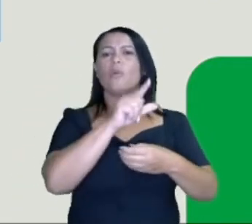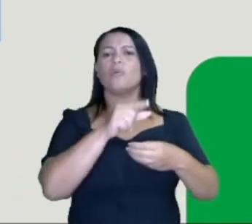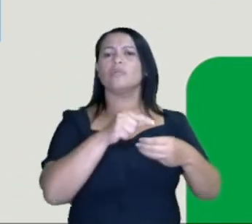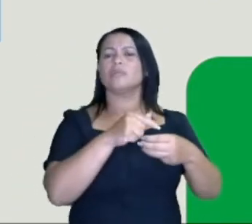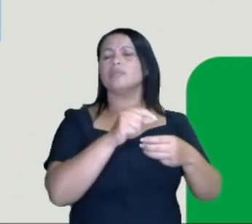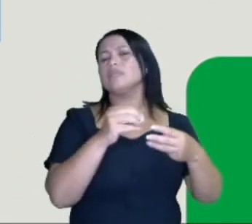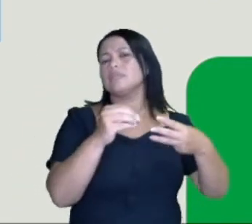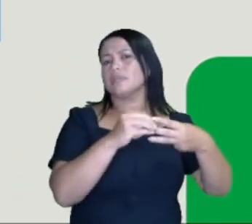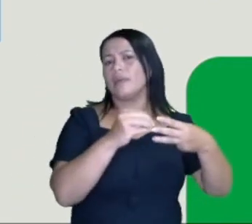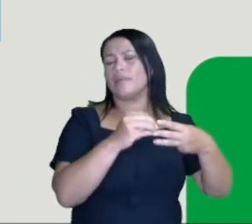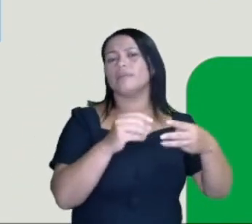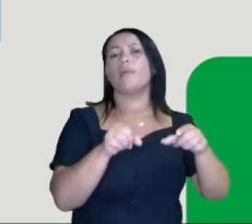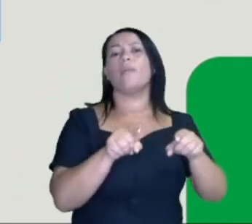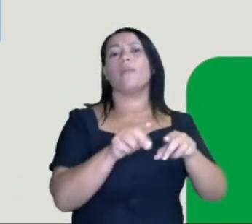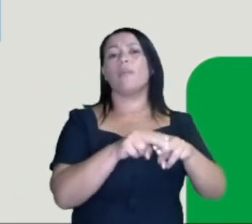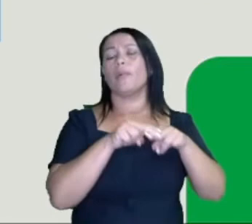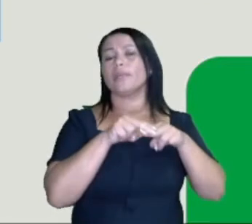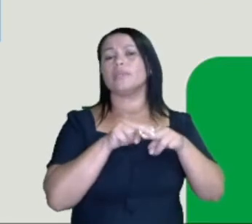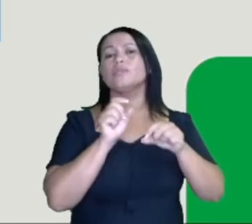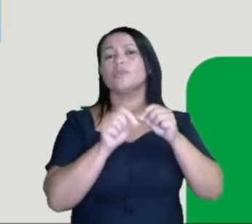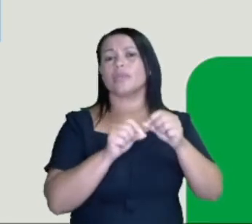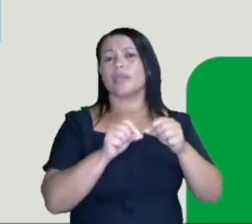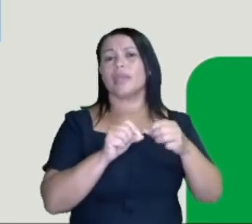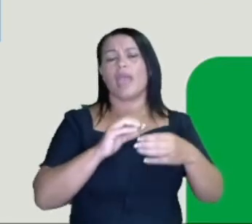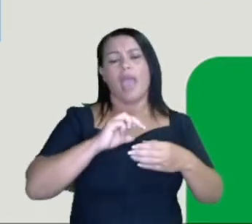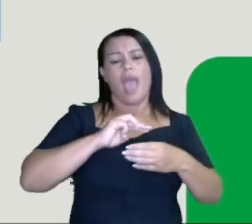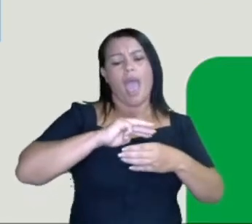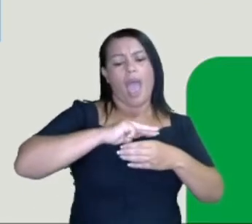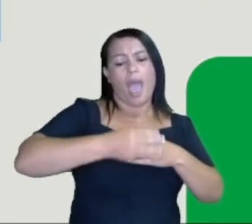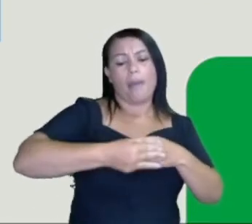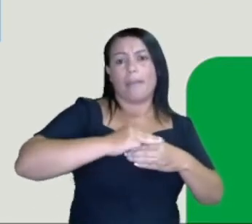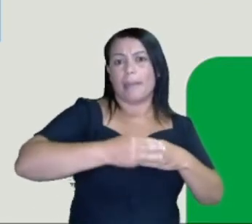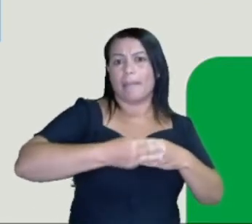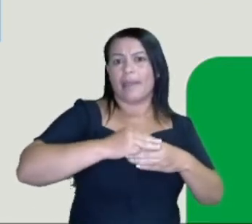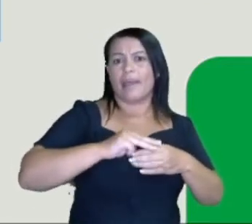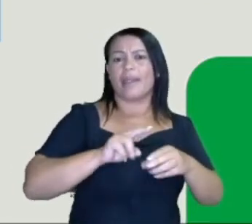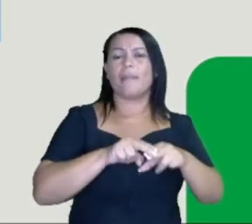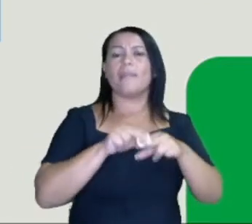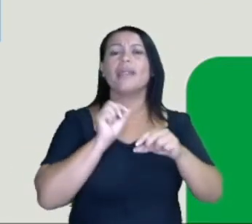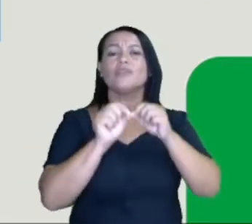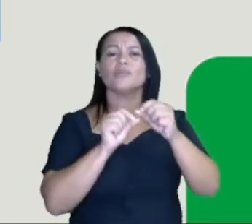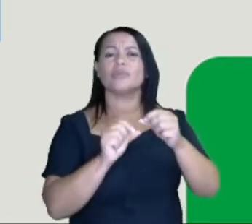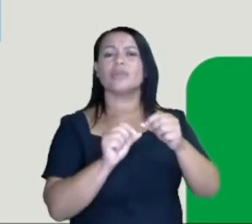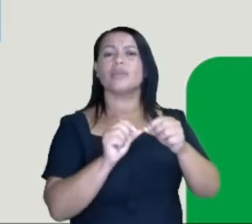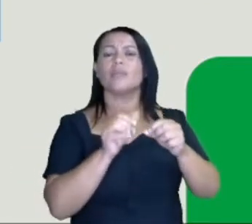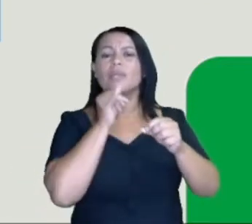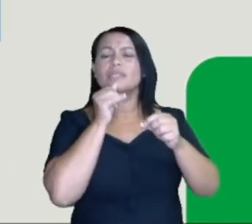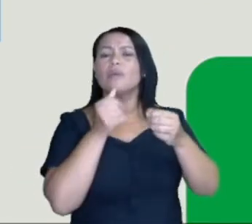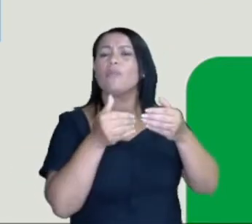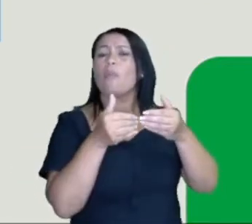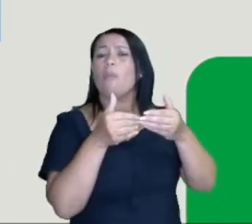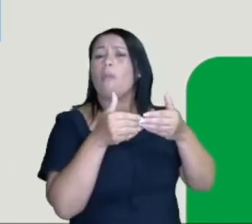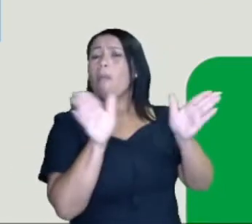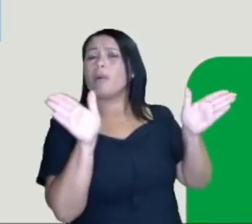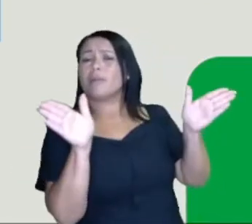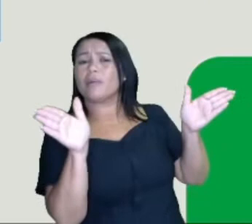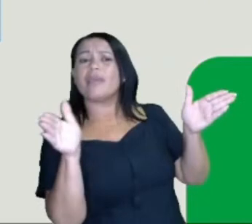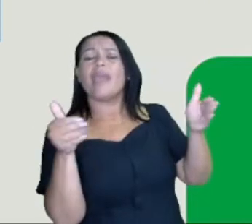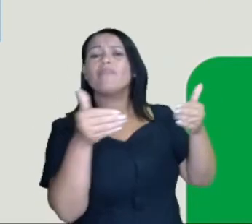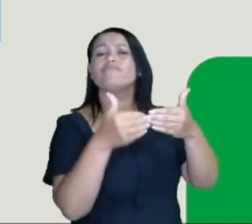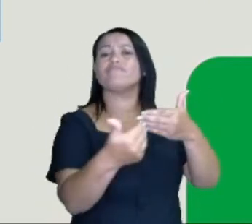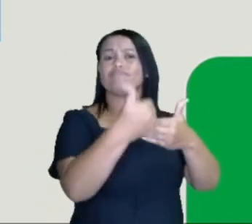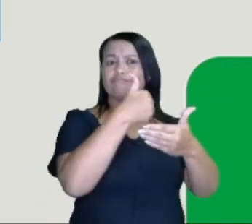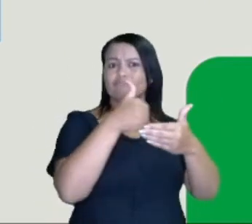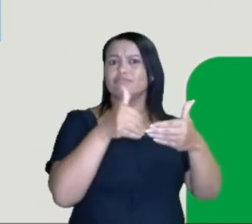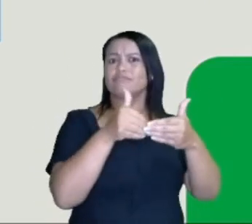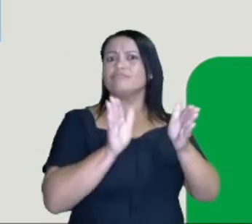células. Portanto, a membrana funciona como um portão que permite a entrada e saída de certas